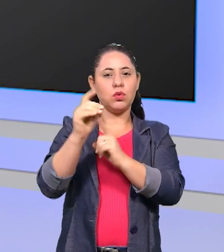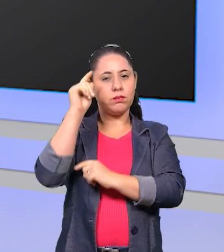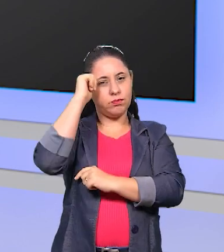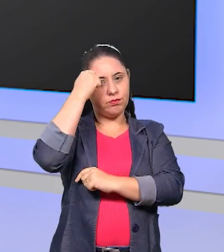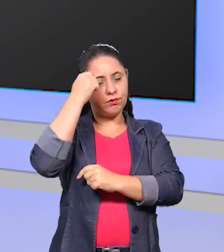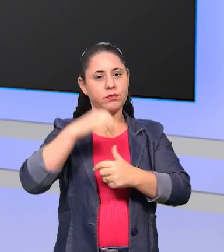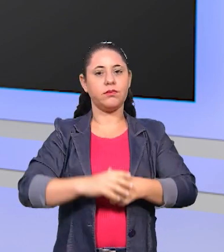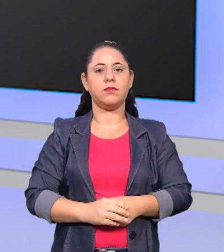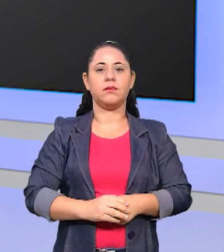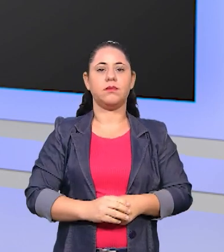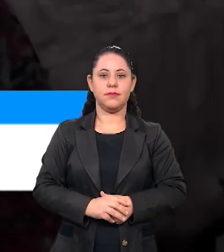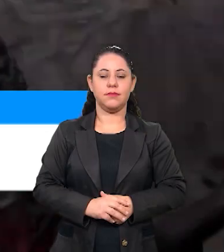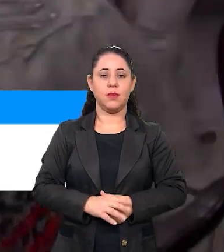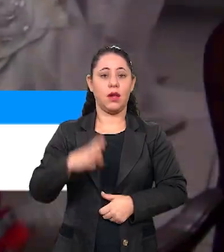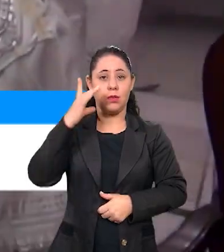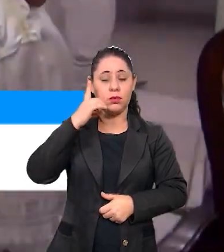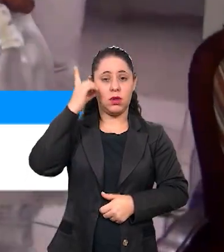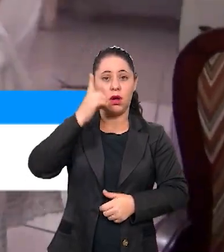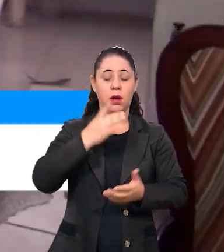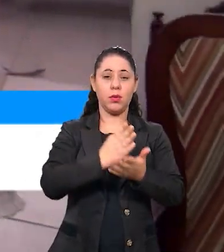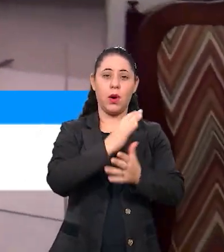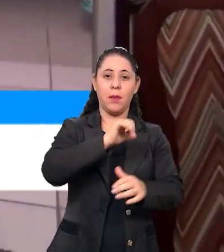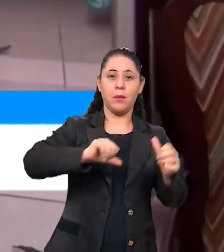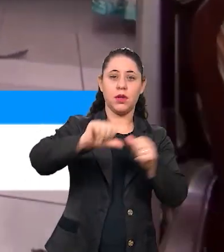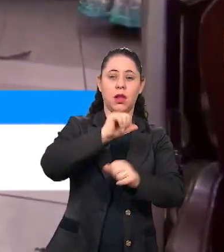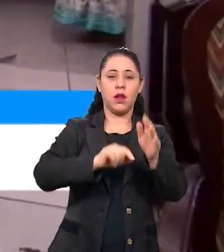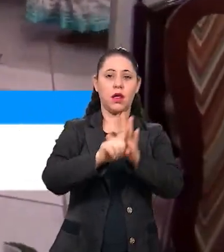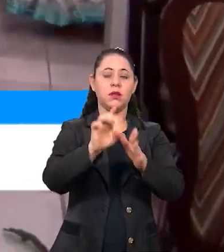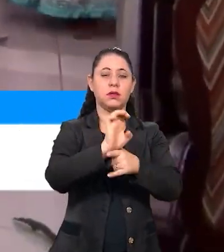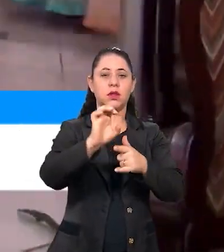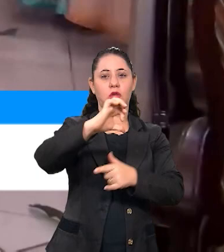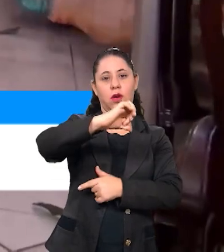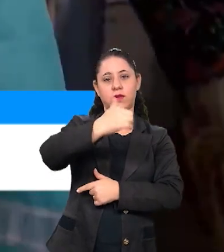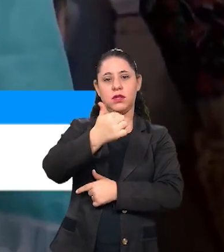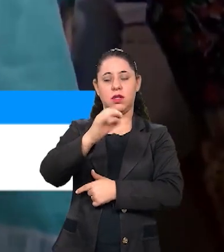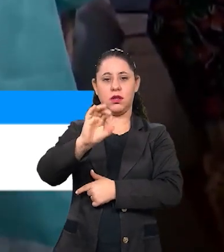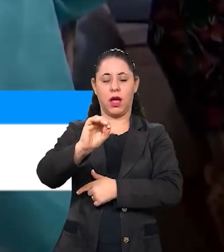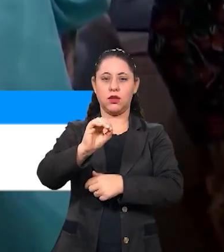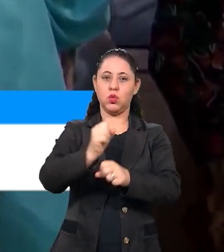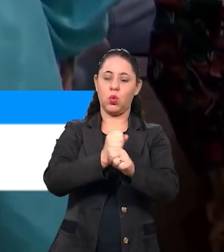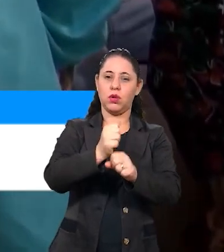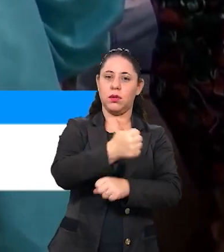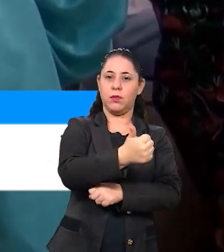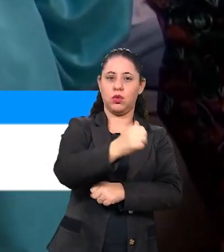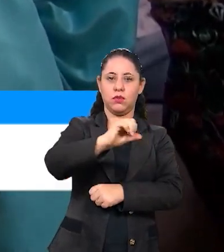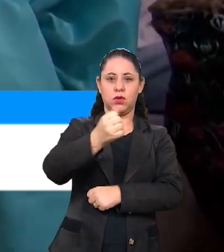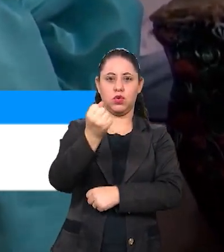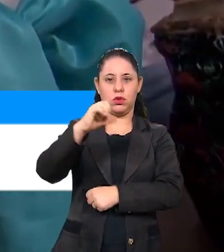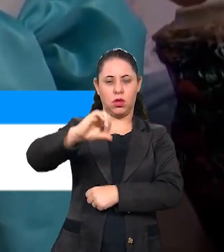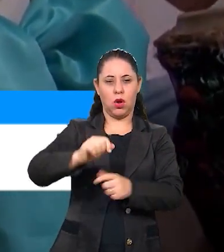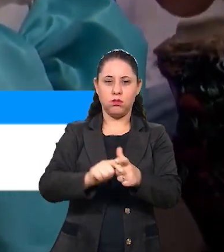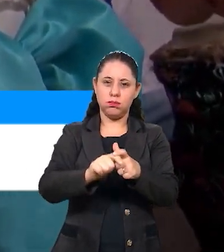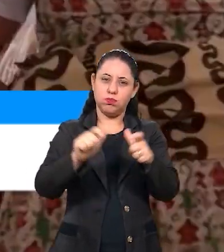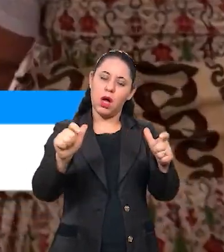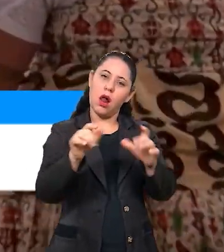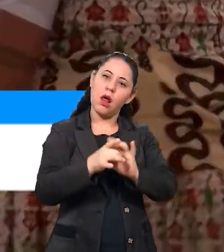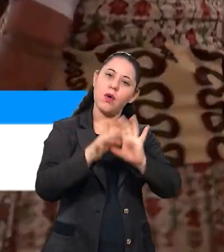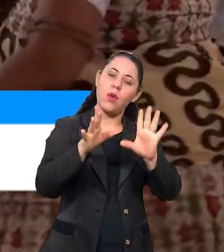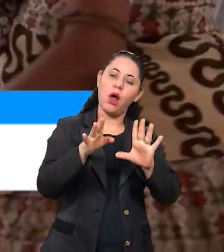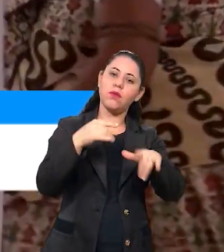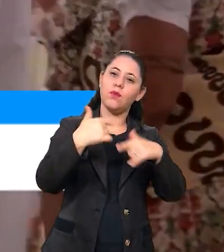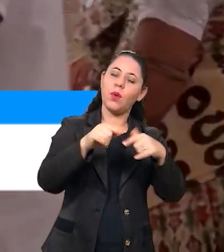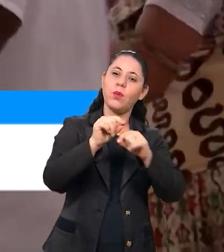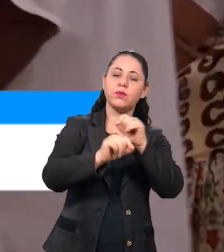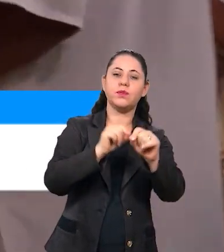cultos afro-brasileiros. Deputados aprovaram mudança na Lei Estadual 910 de 1989 para ampliar